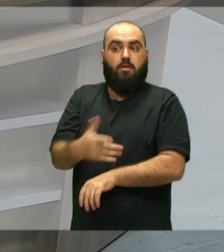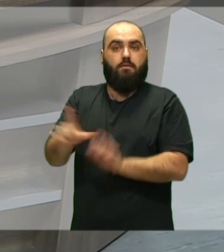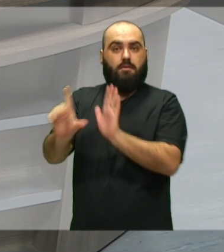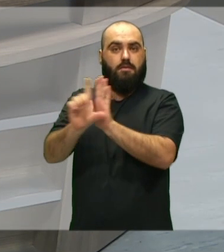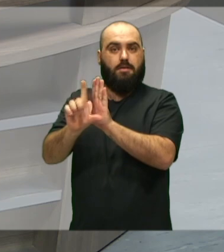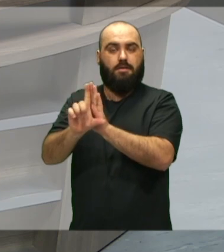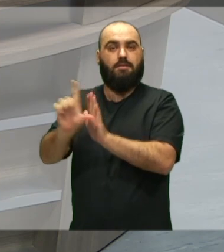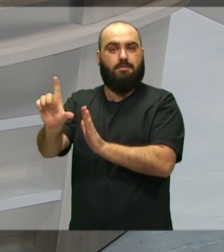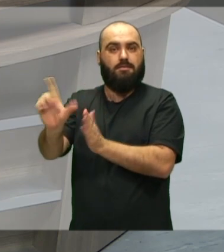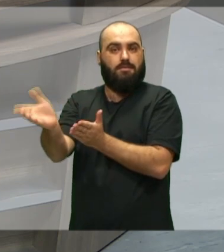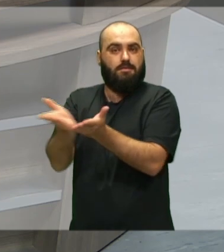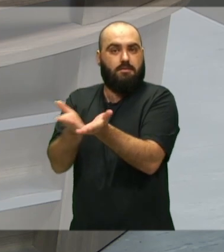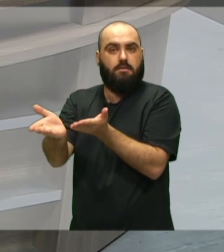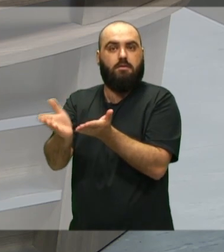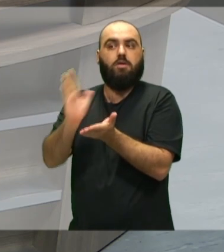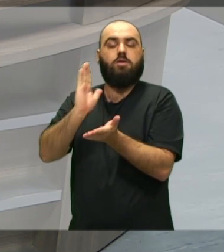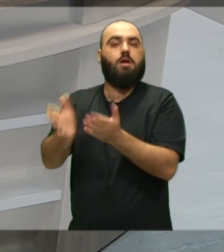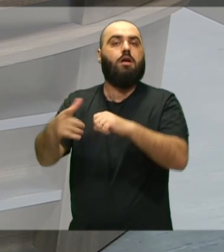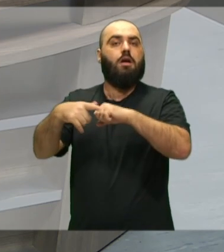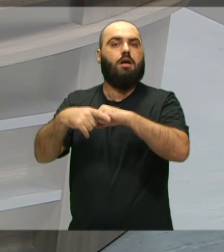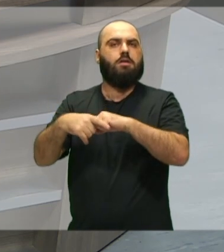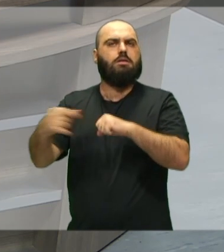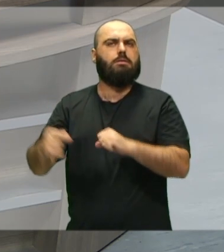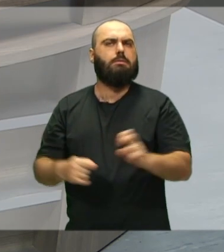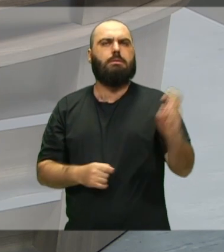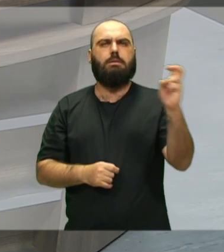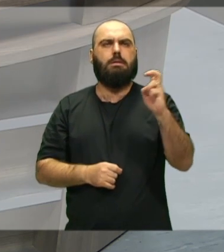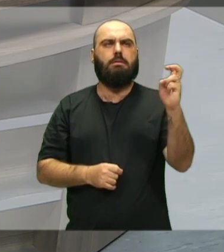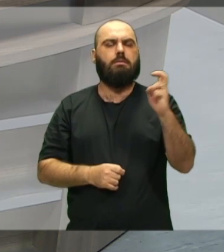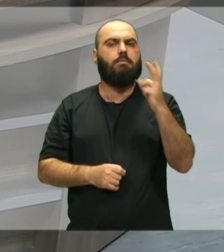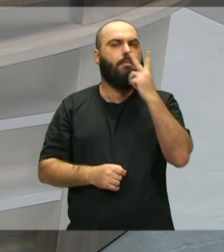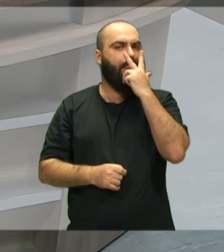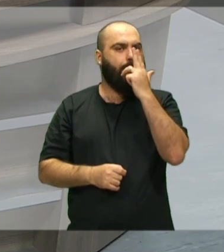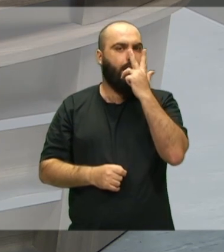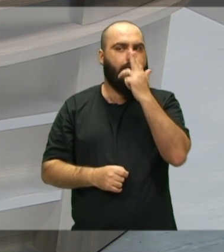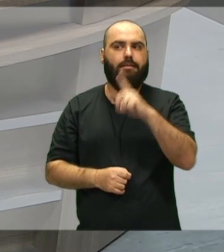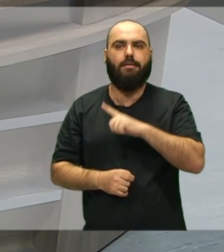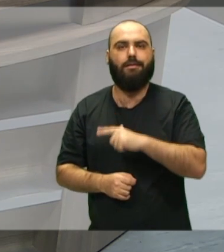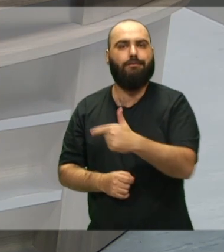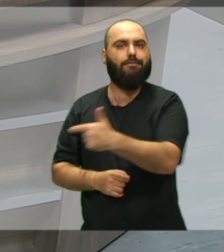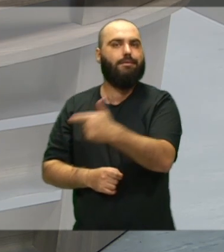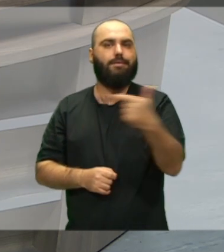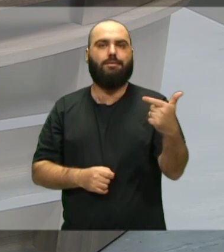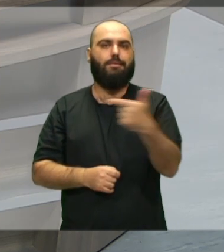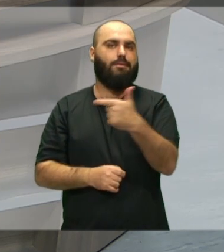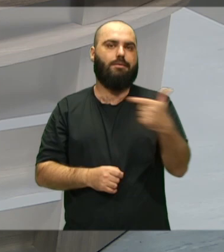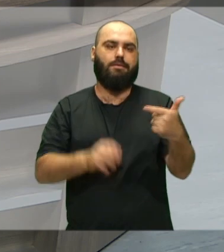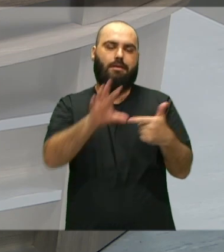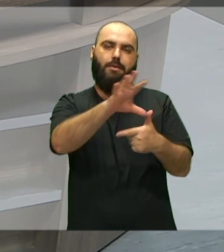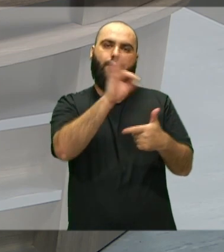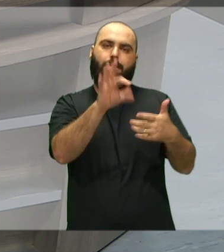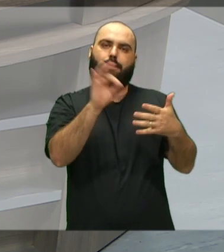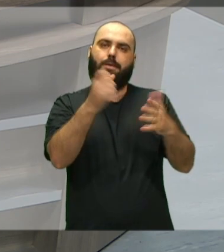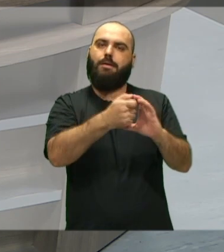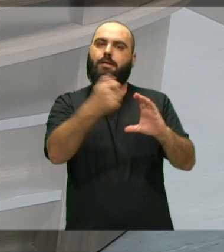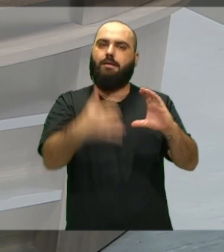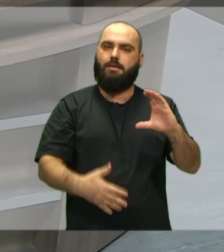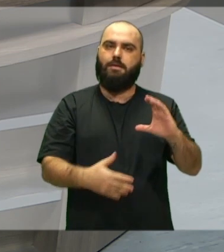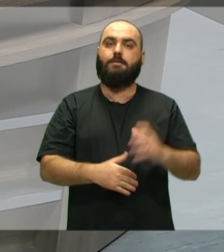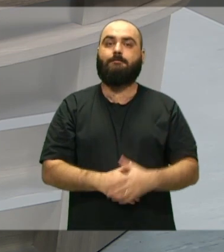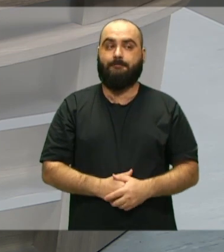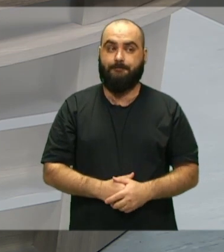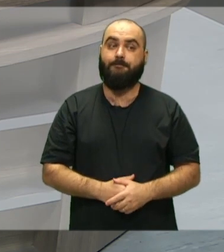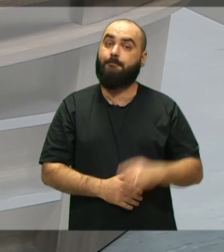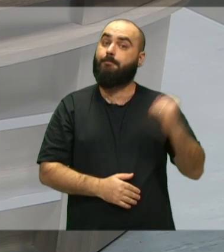licitações, o artigo 5º, se eu não me engano, traz 22 princípios. Então, a importância de ter o princípio, como a gente